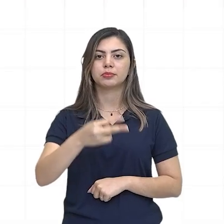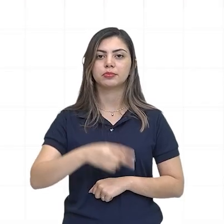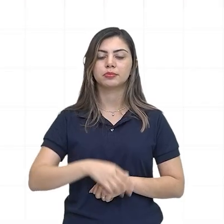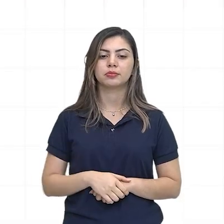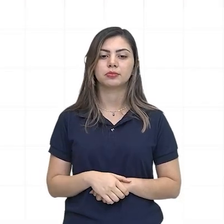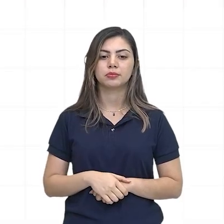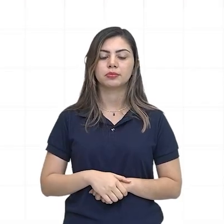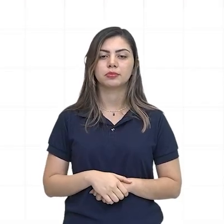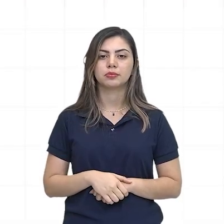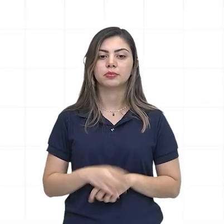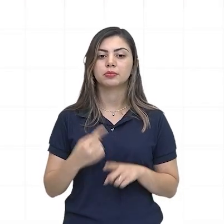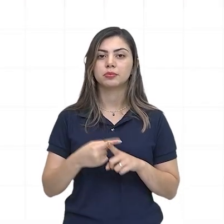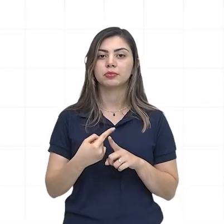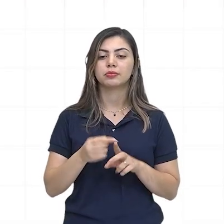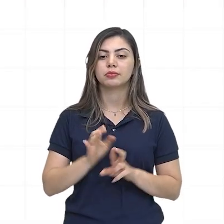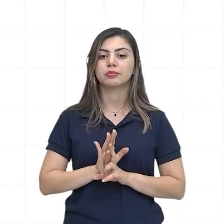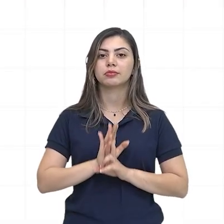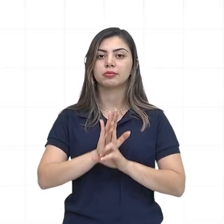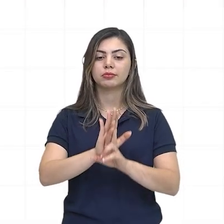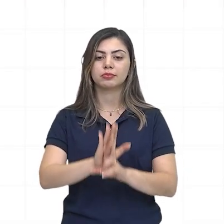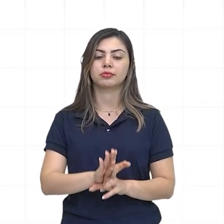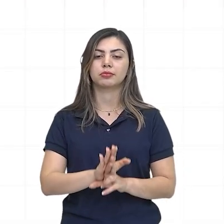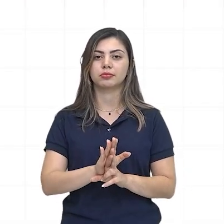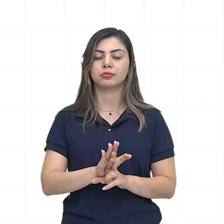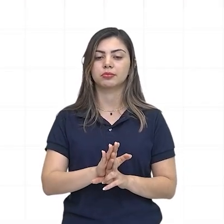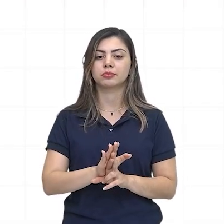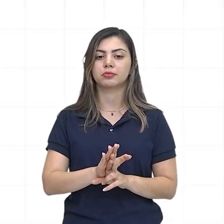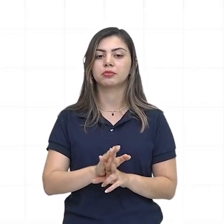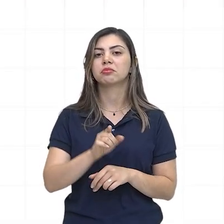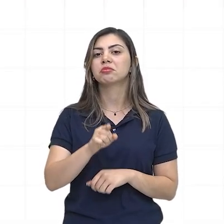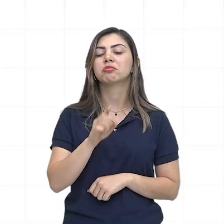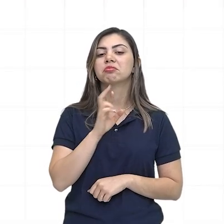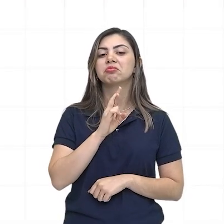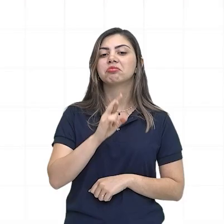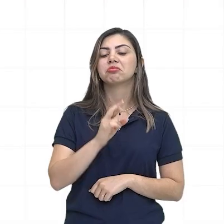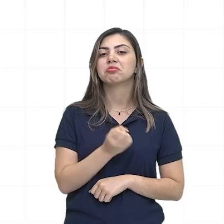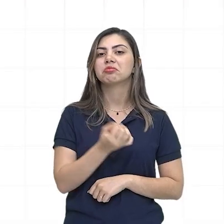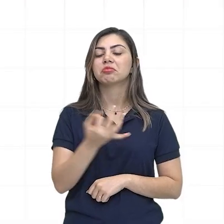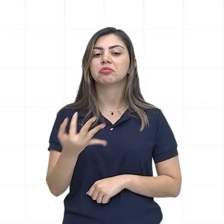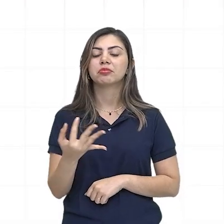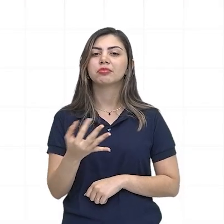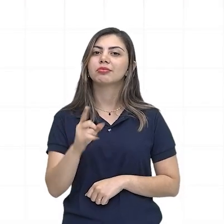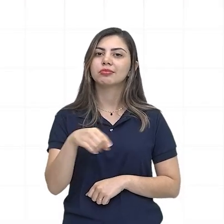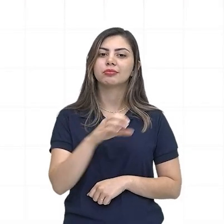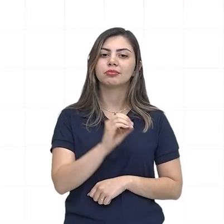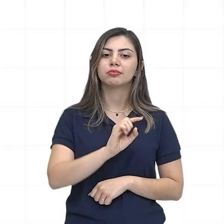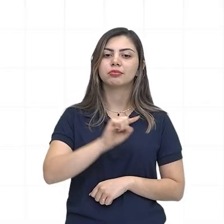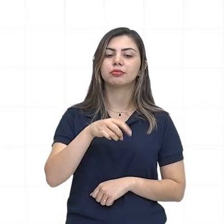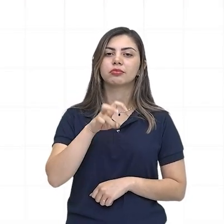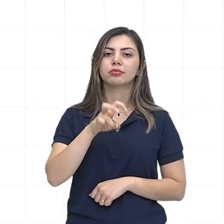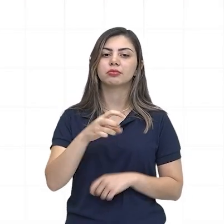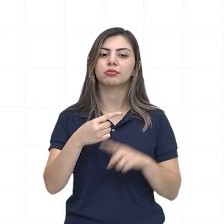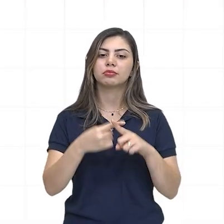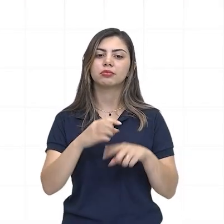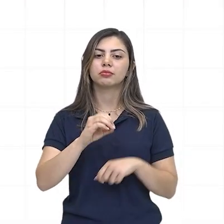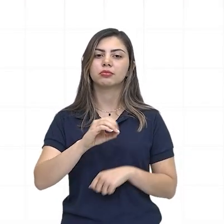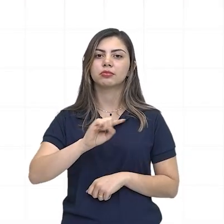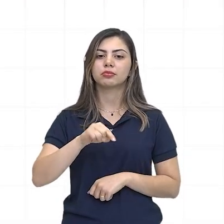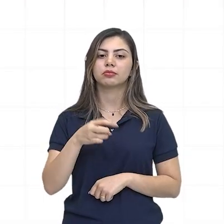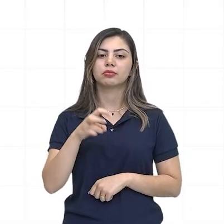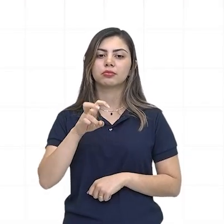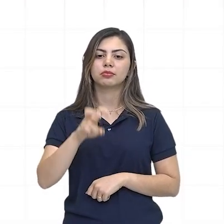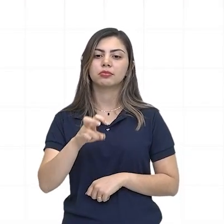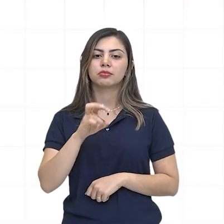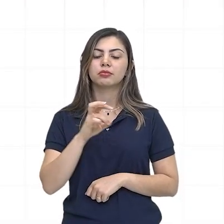0,5, que representa os 5 décimos. Isso aqui é quanto? É 0,5 vezes 0,5, que dá